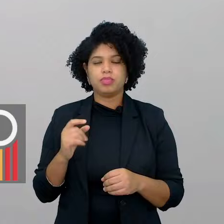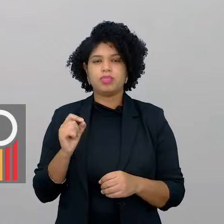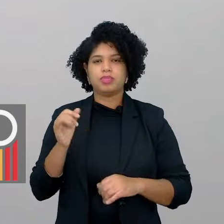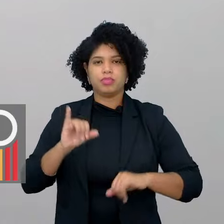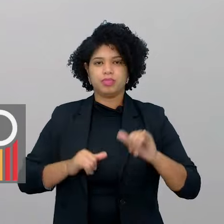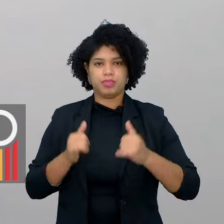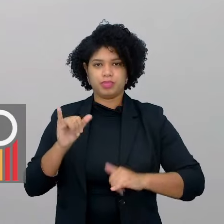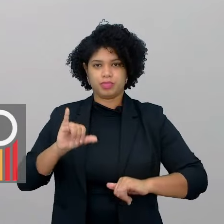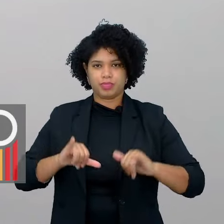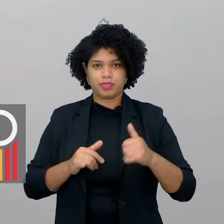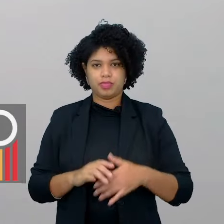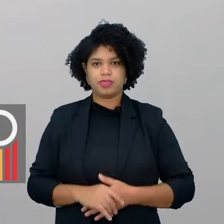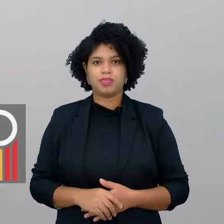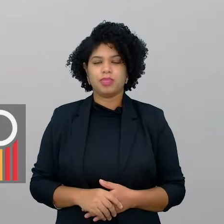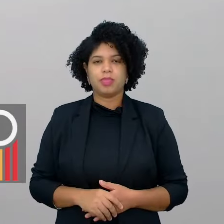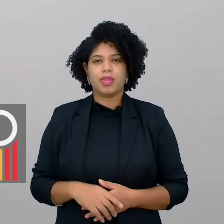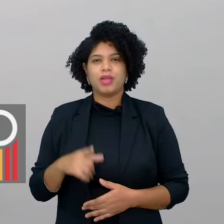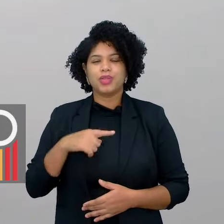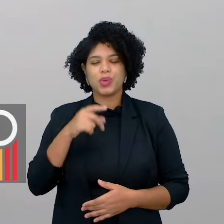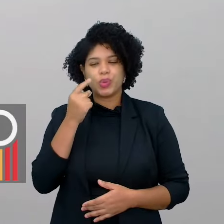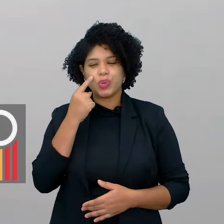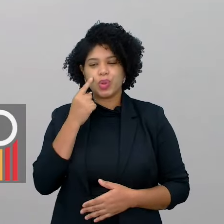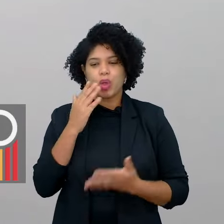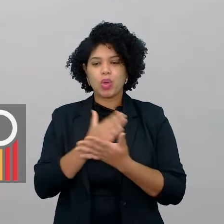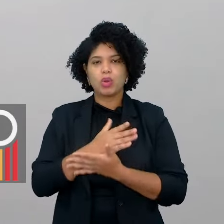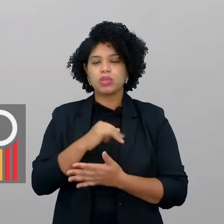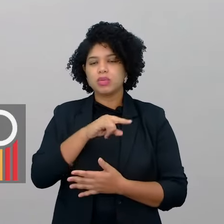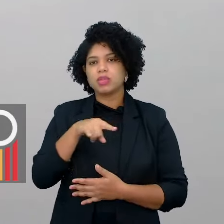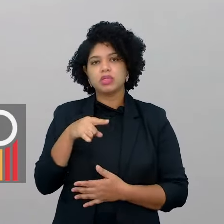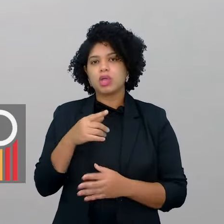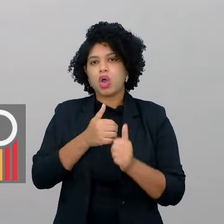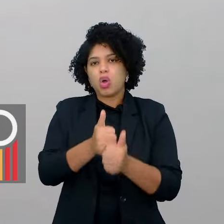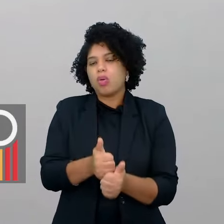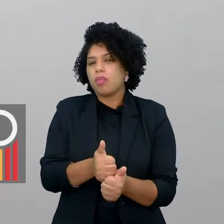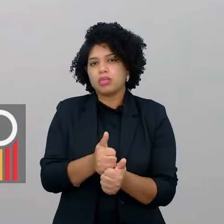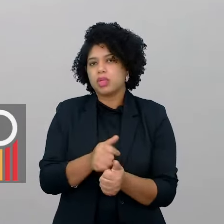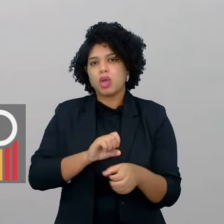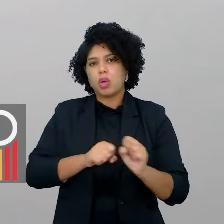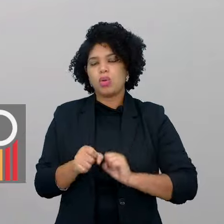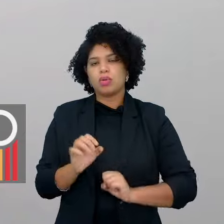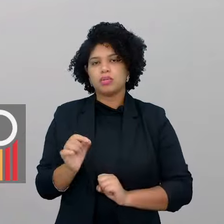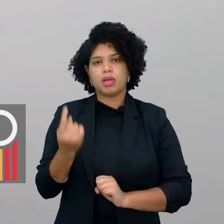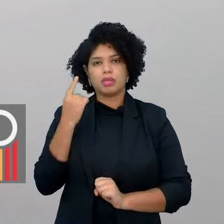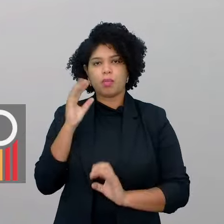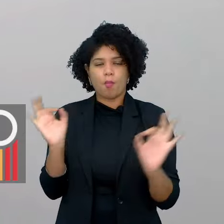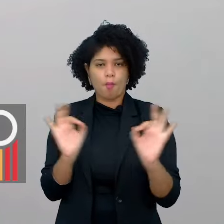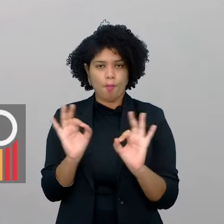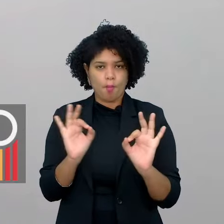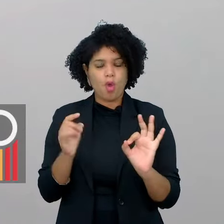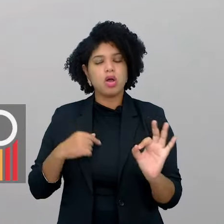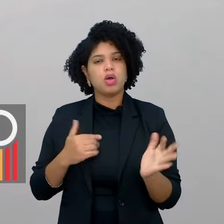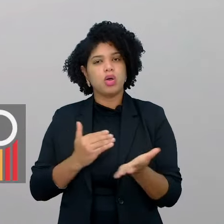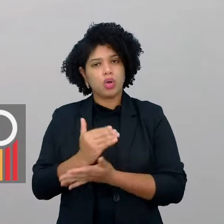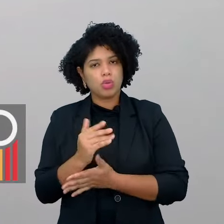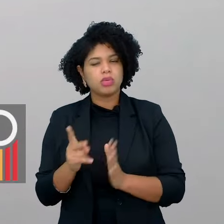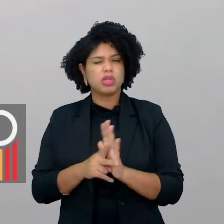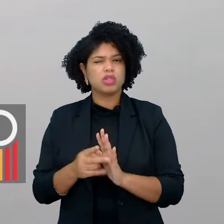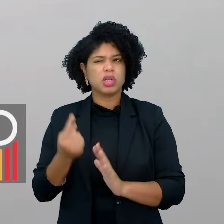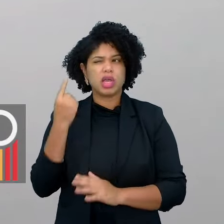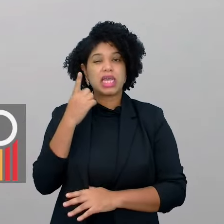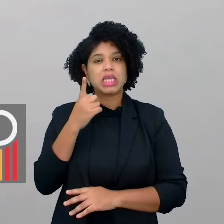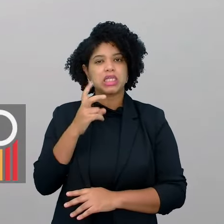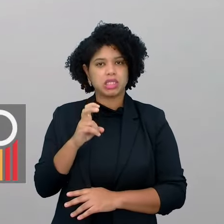Então, eu estou aqui dando essa pincelada para quem não conseguiu acompanhar a formação anterior, quando eu já comecei há 15 dias